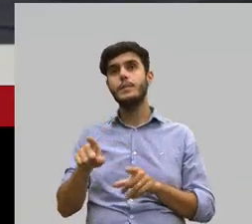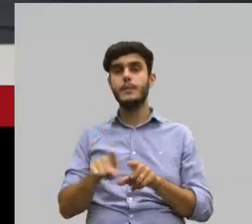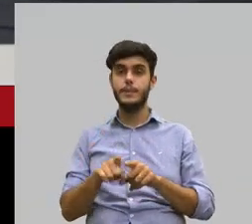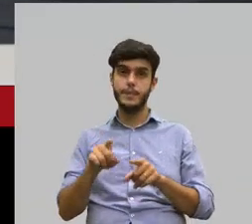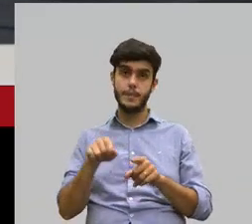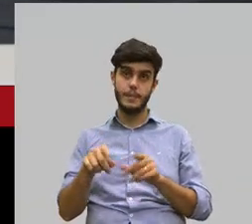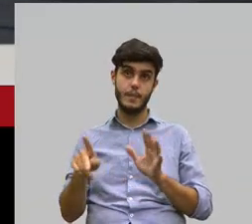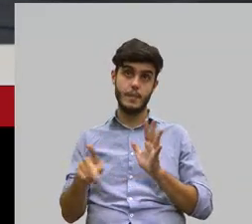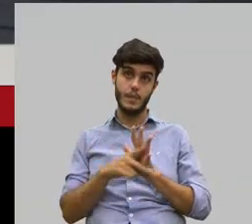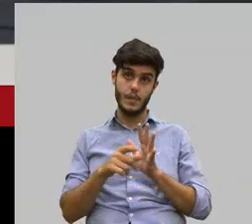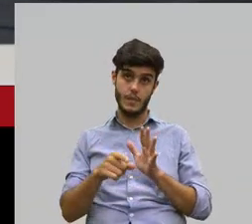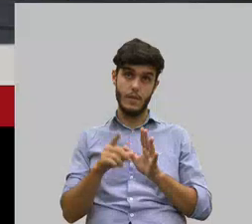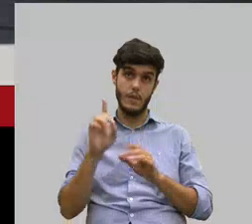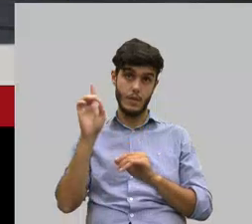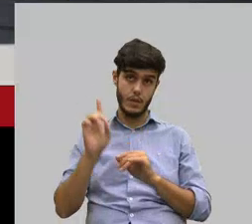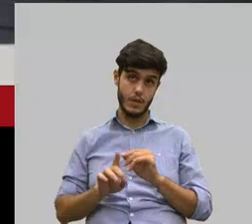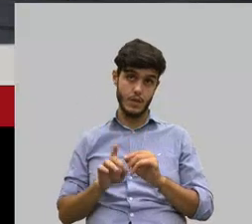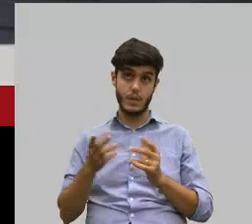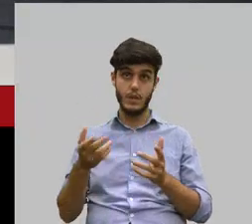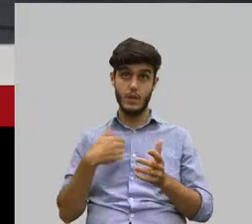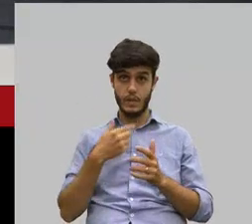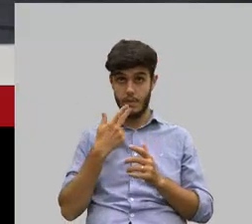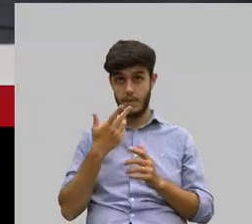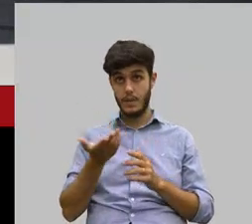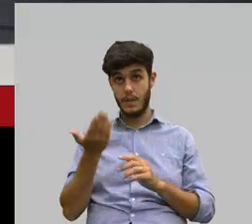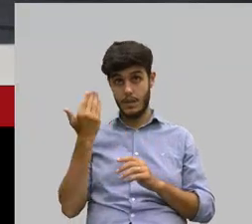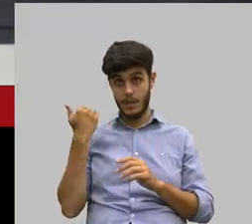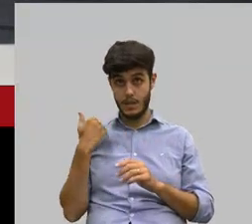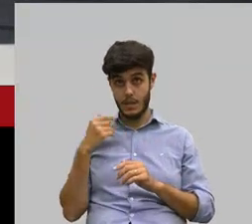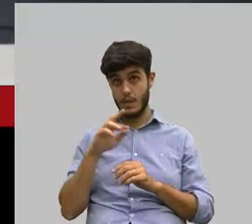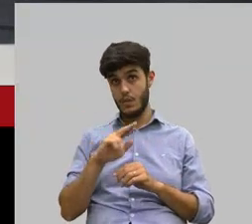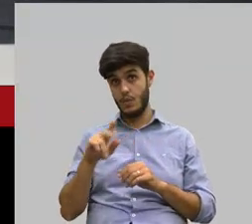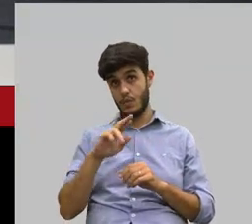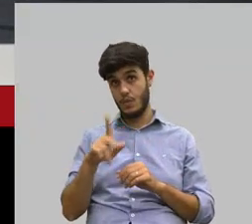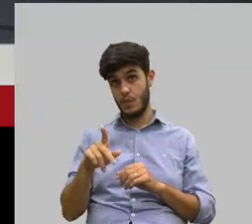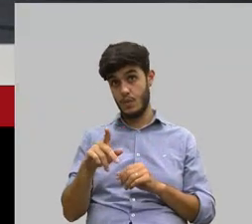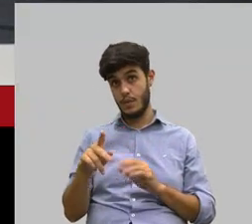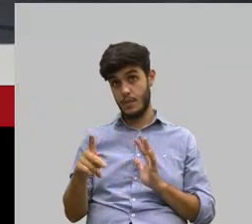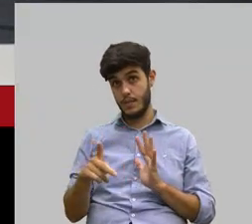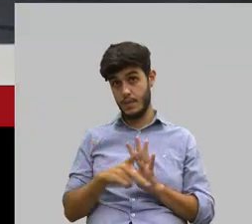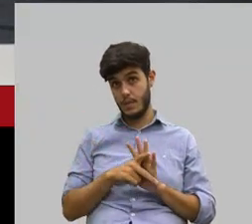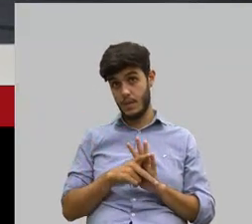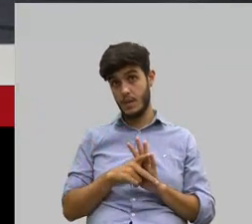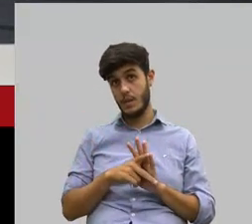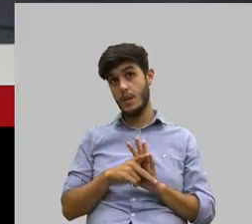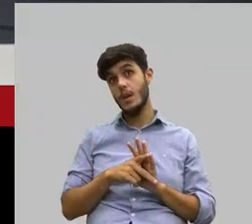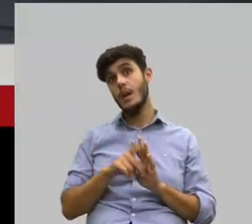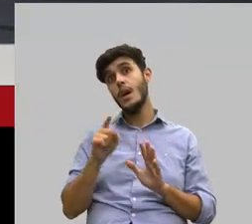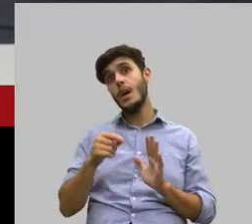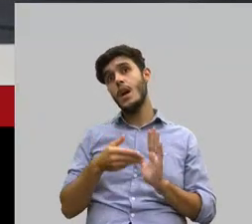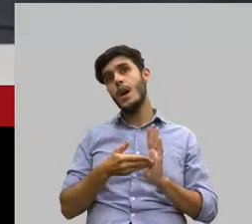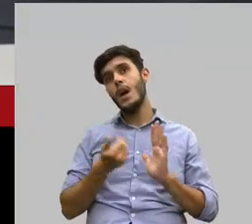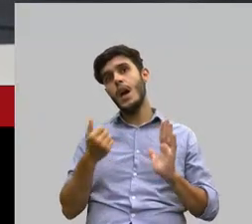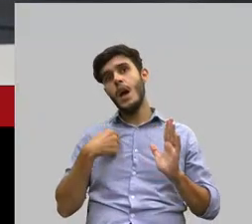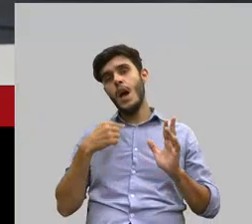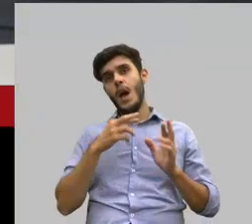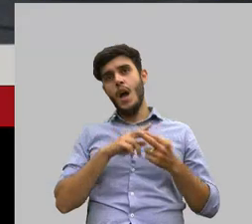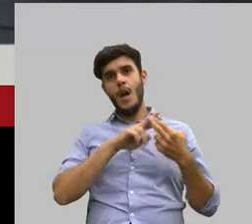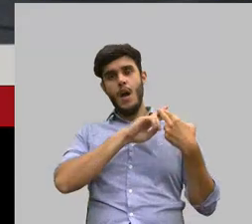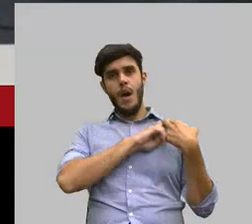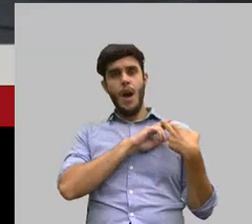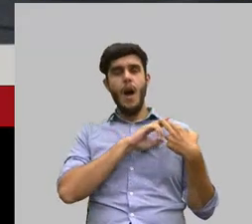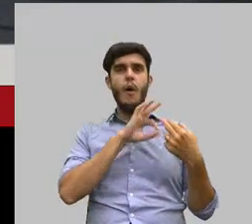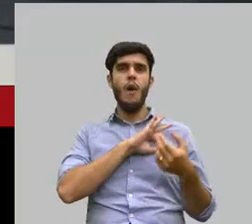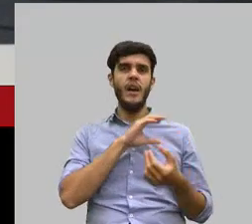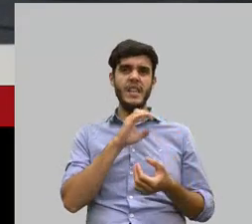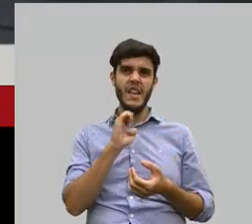essa preservação de direitos e que minha fala anterior não é eh um descaso da chefia da Polícia Civil em relação às questões